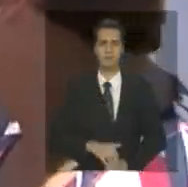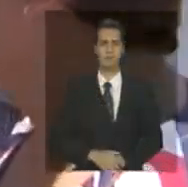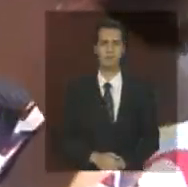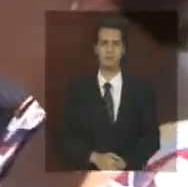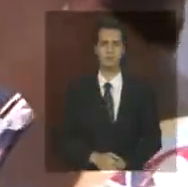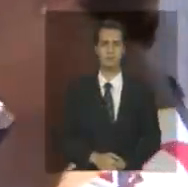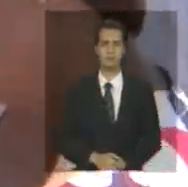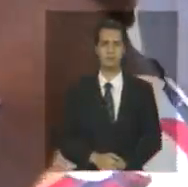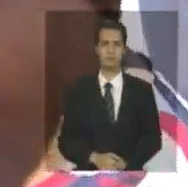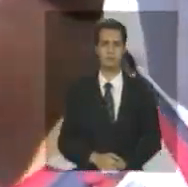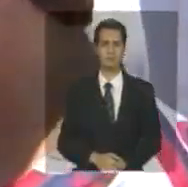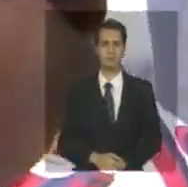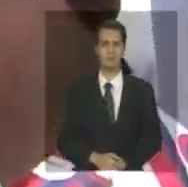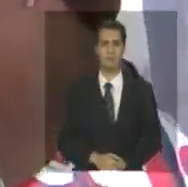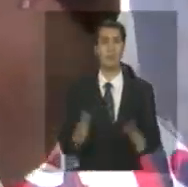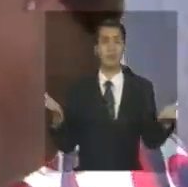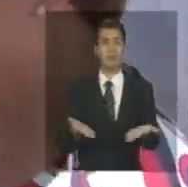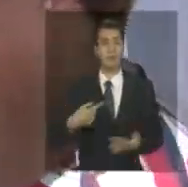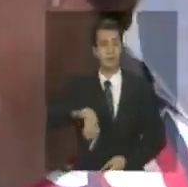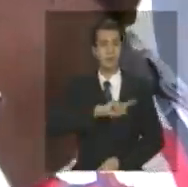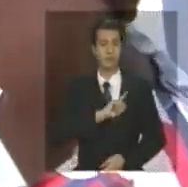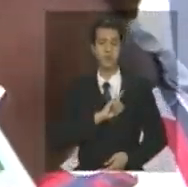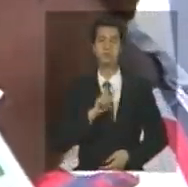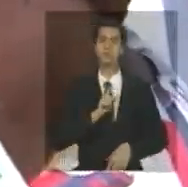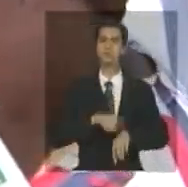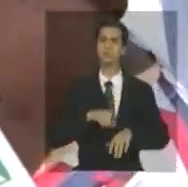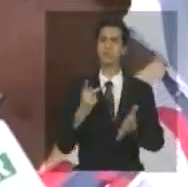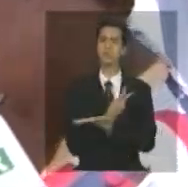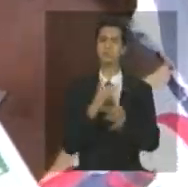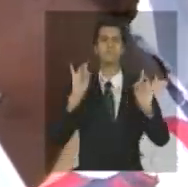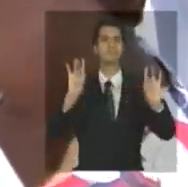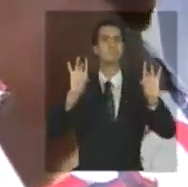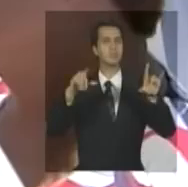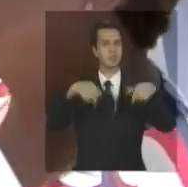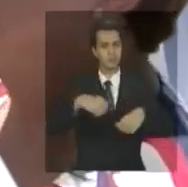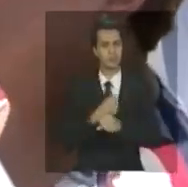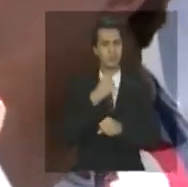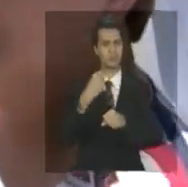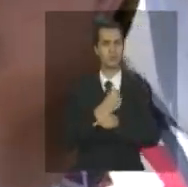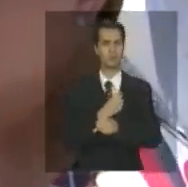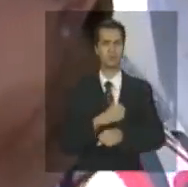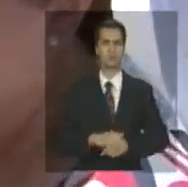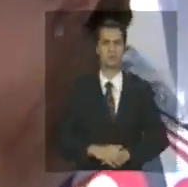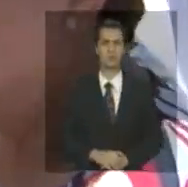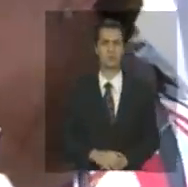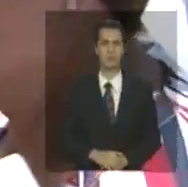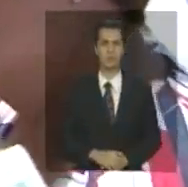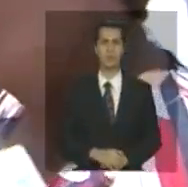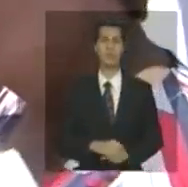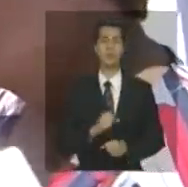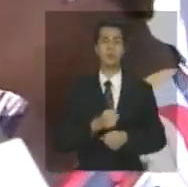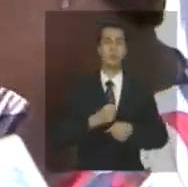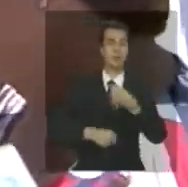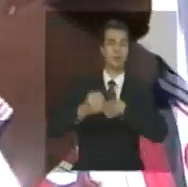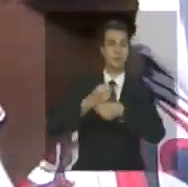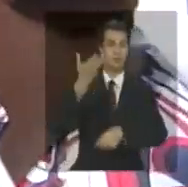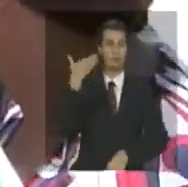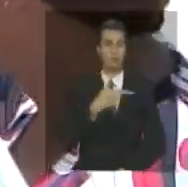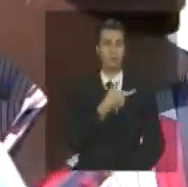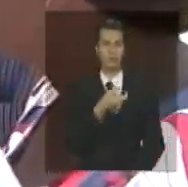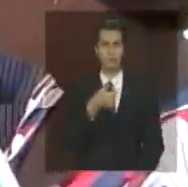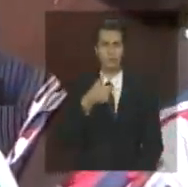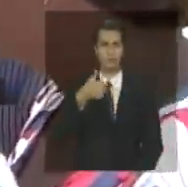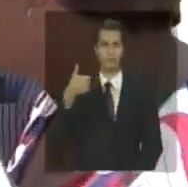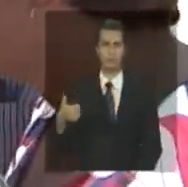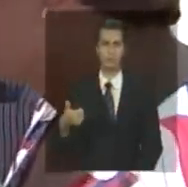Nós aqui estamos num momento muito especial dessa obra. Durante todo o ano de 2011, o